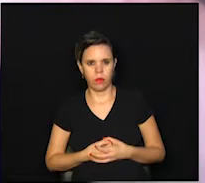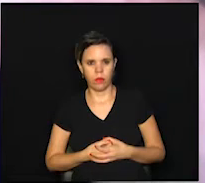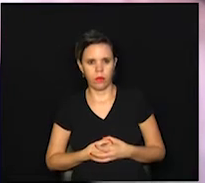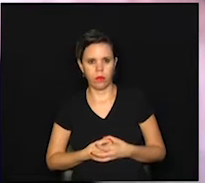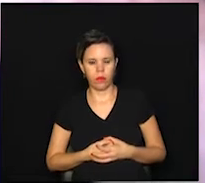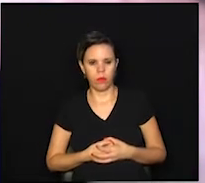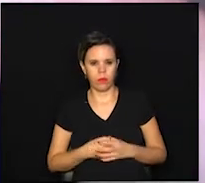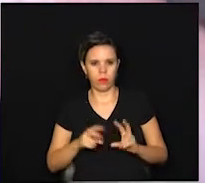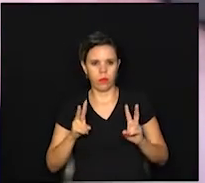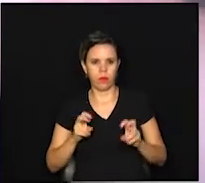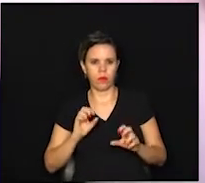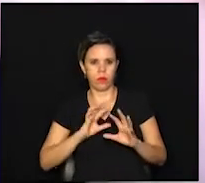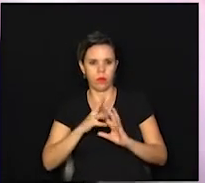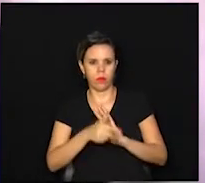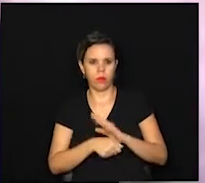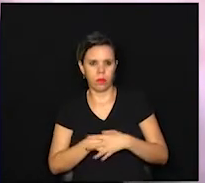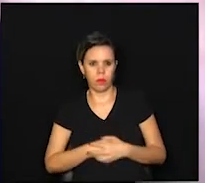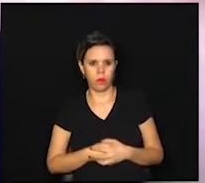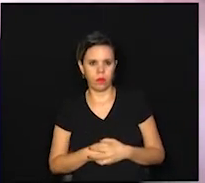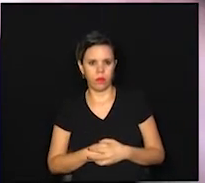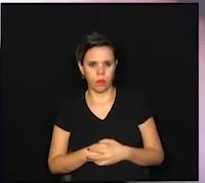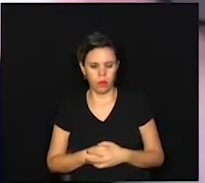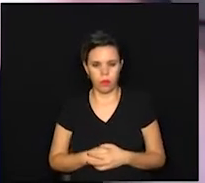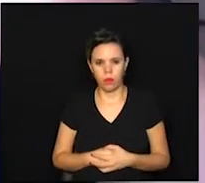sobre a questão do meio ambiente, né,